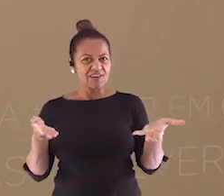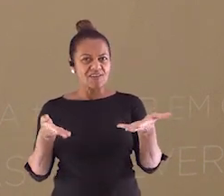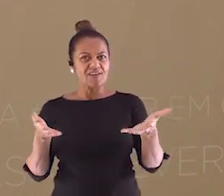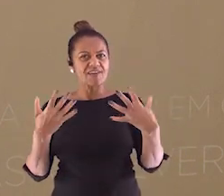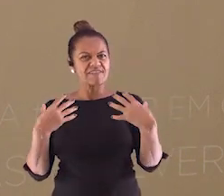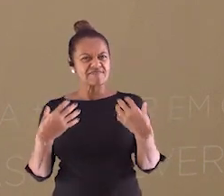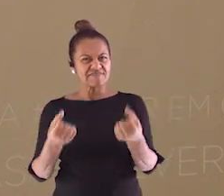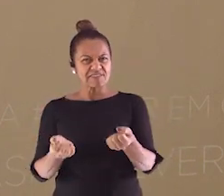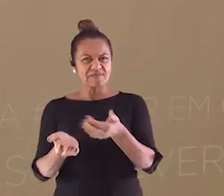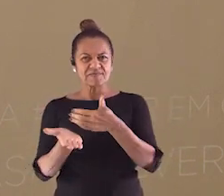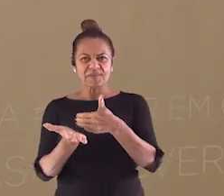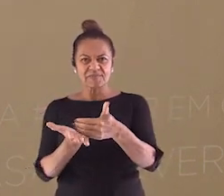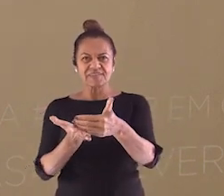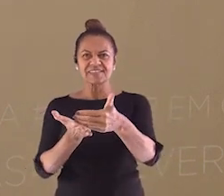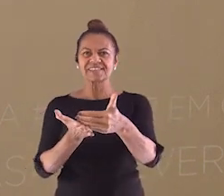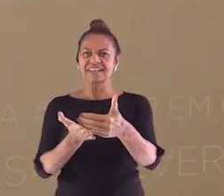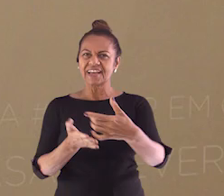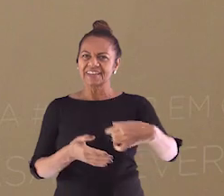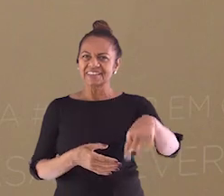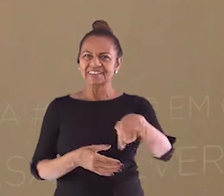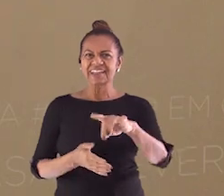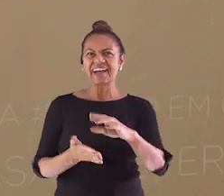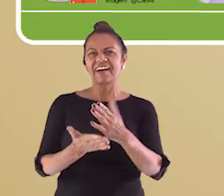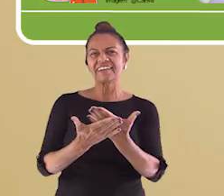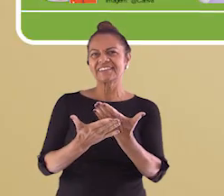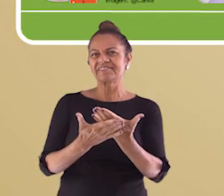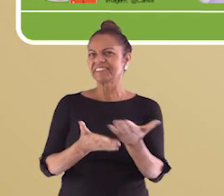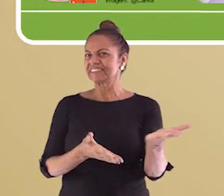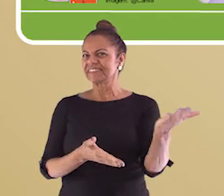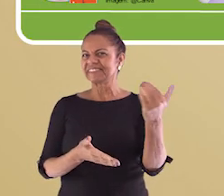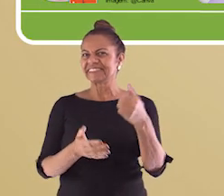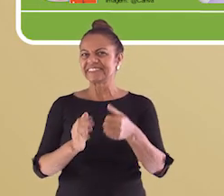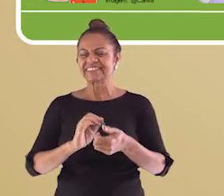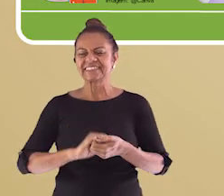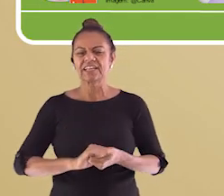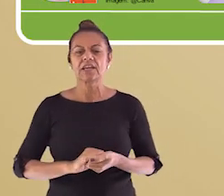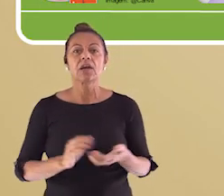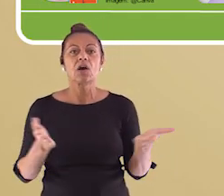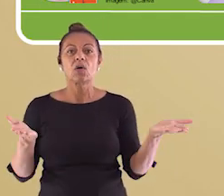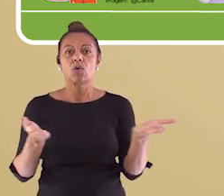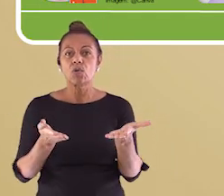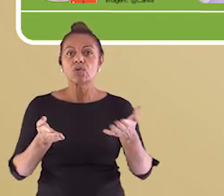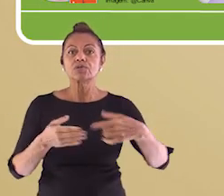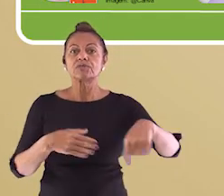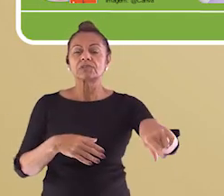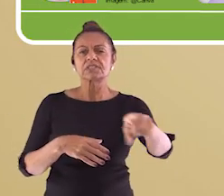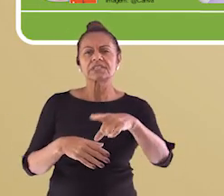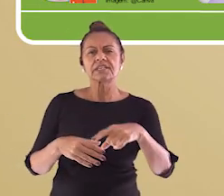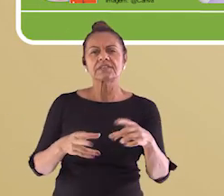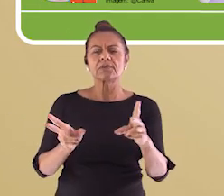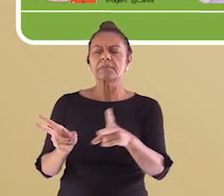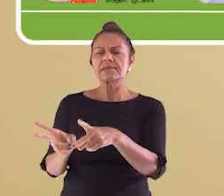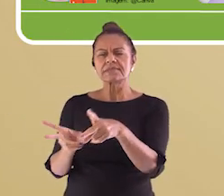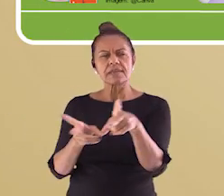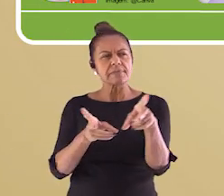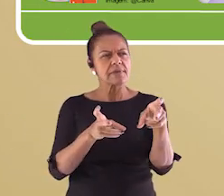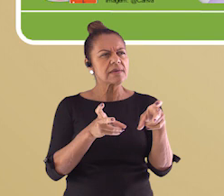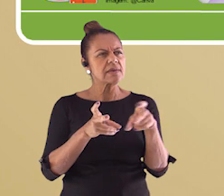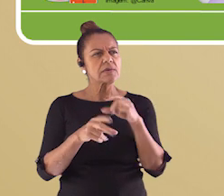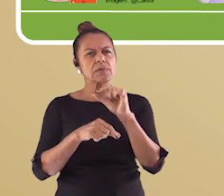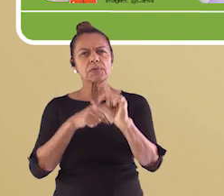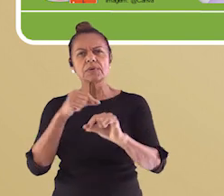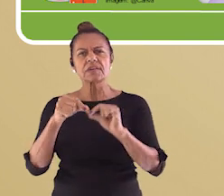vamos começar mais uma aula. Vem comigo! Na aula de hoje, você vai perceber que na maioria das